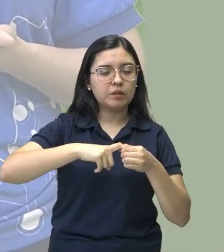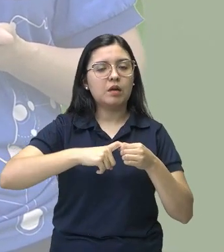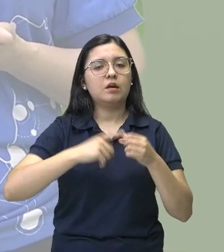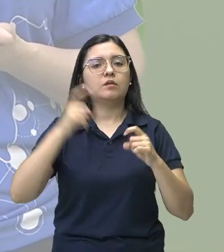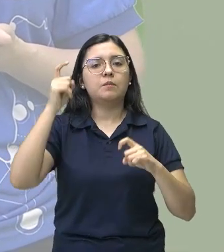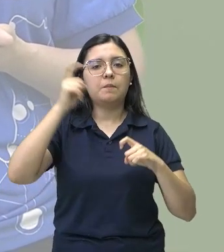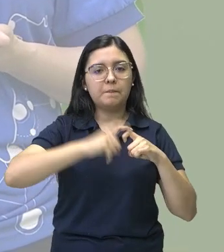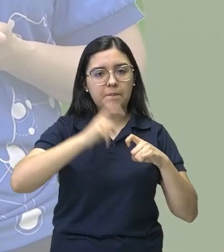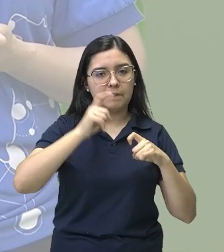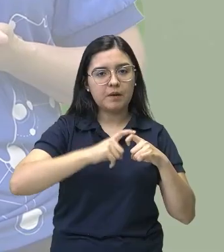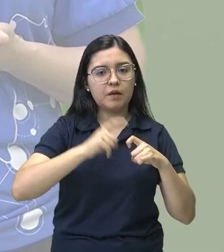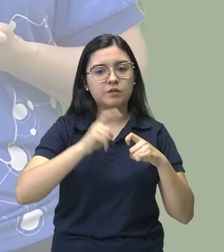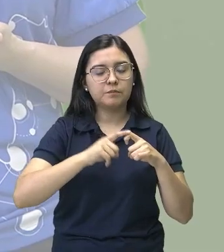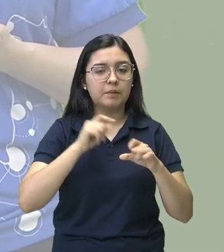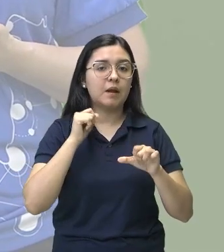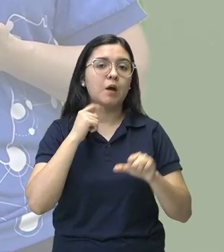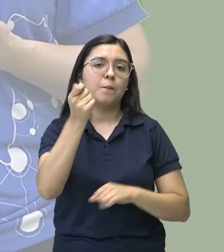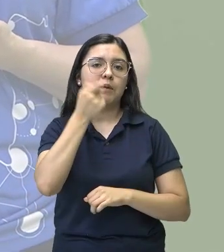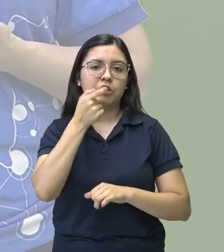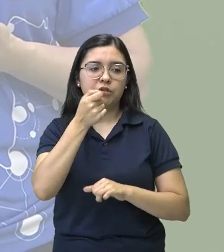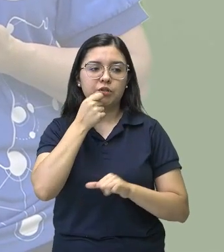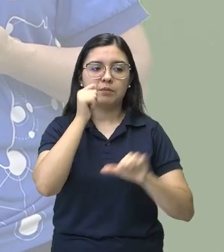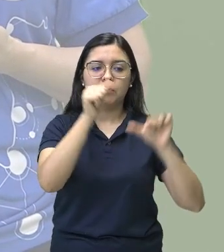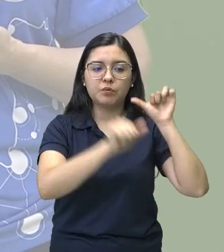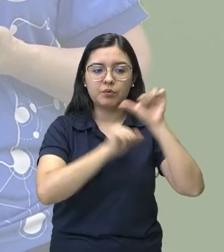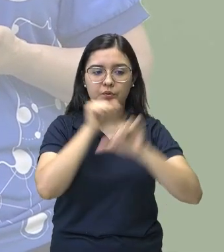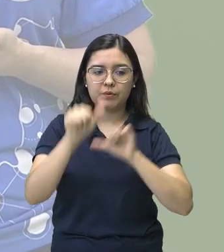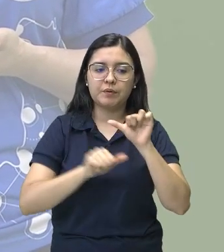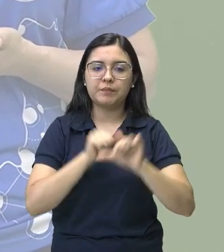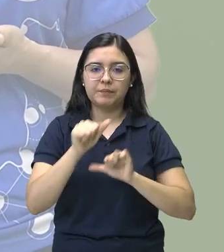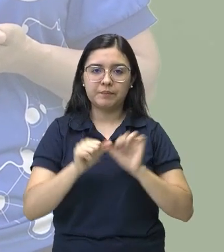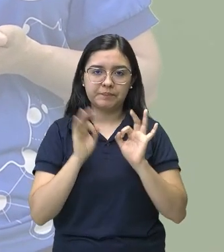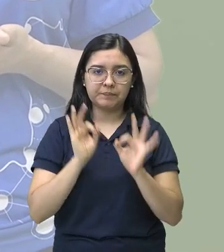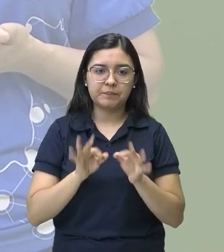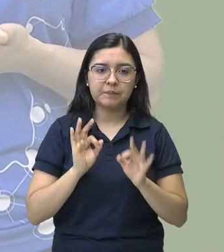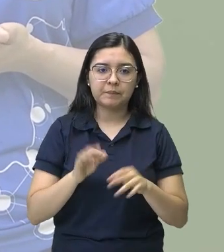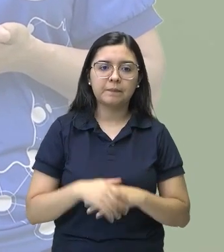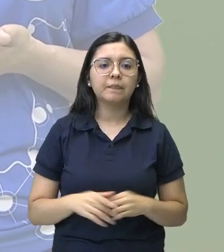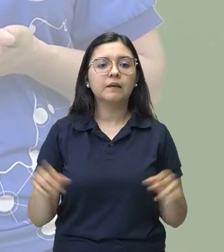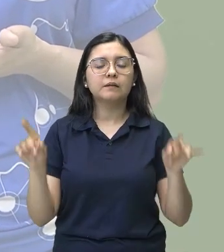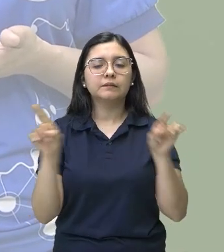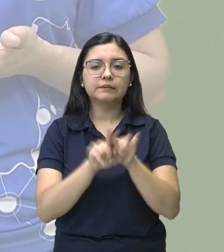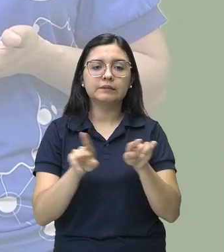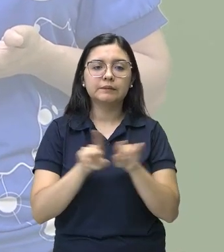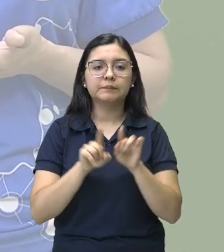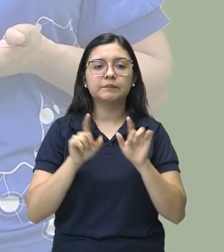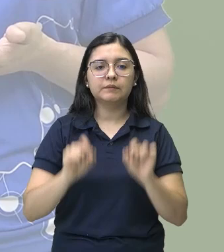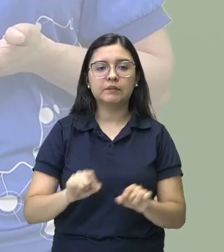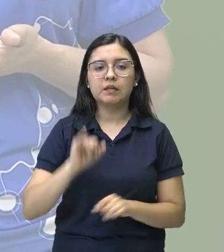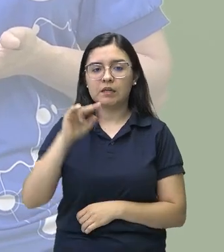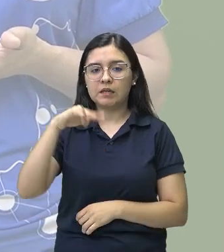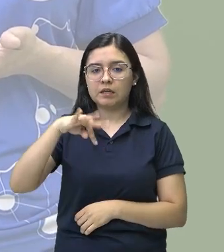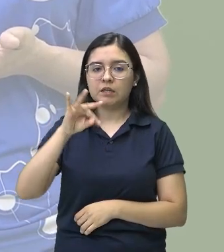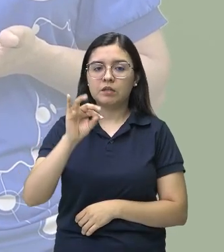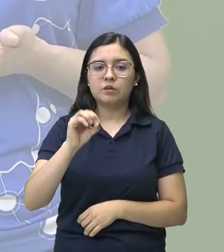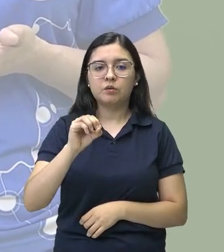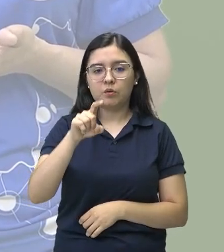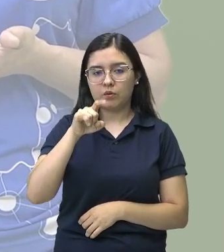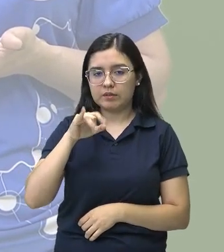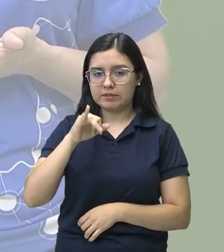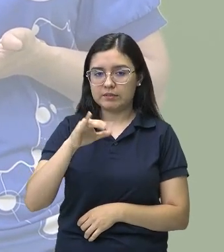ele para que ele faça a troca desse medicamento, tá bom? Ocorre também aí a